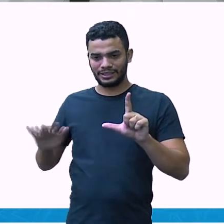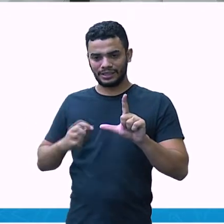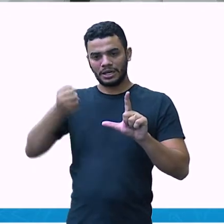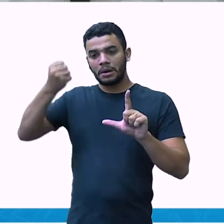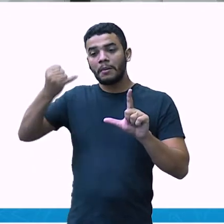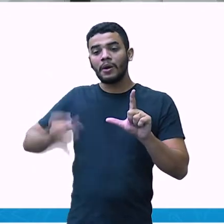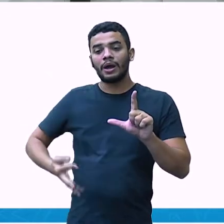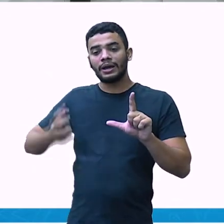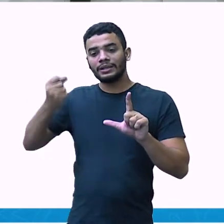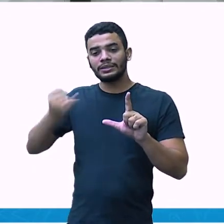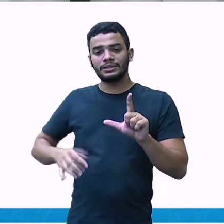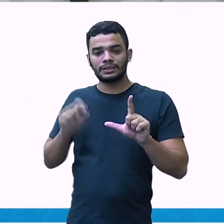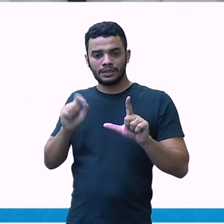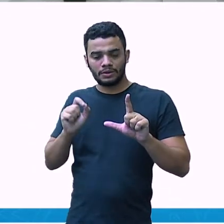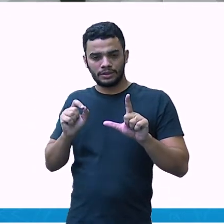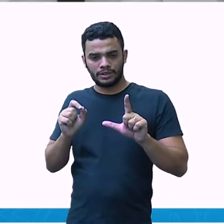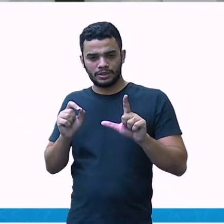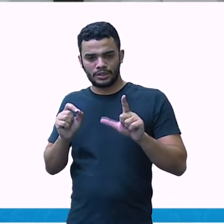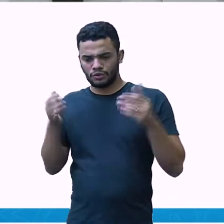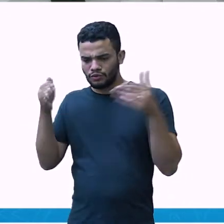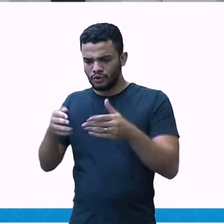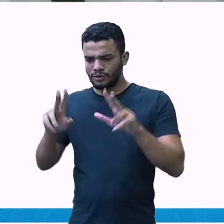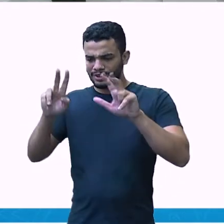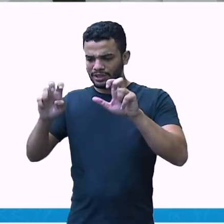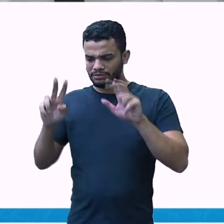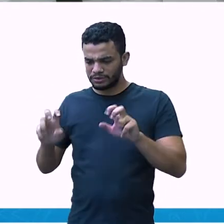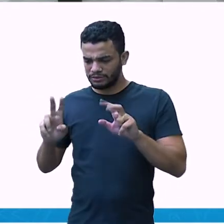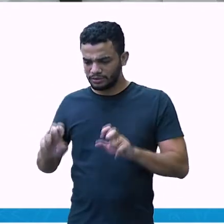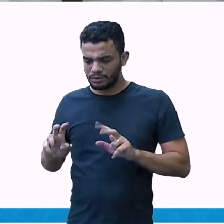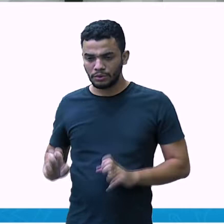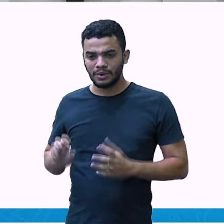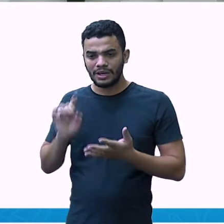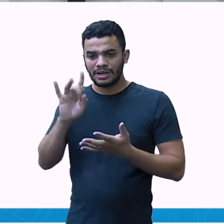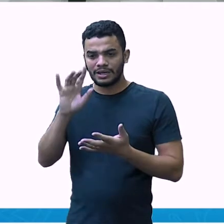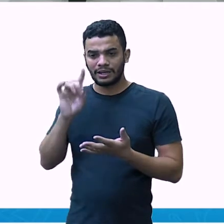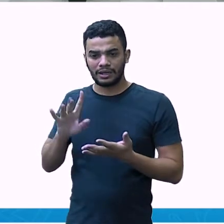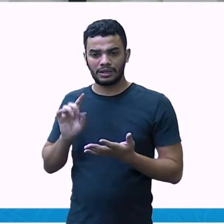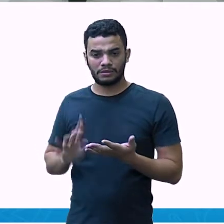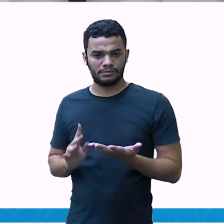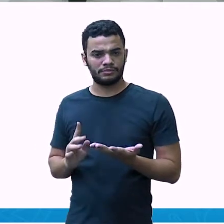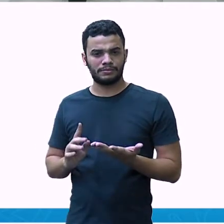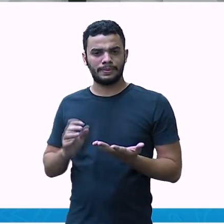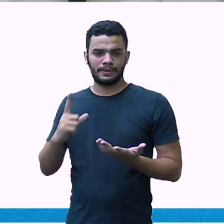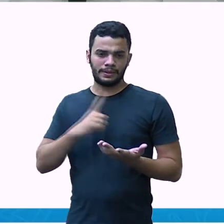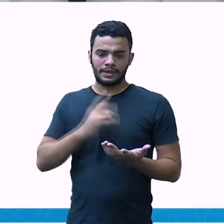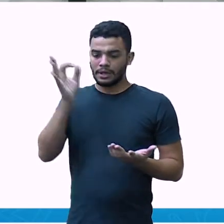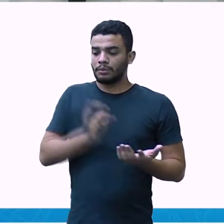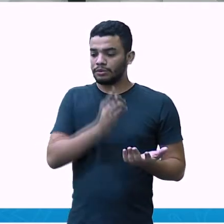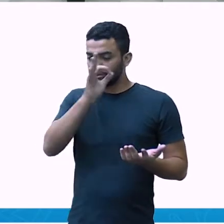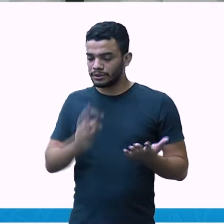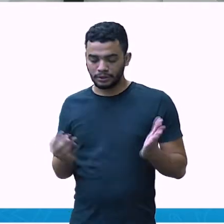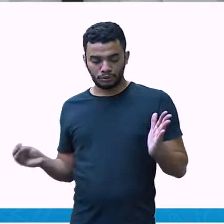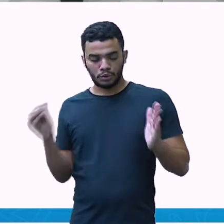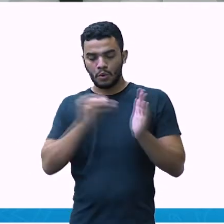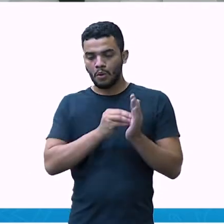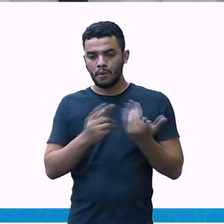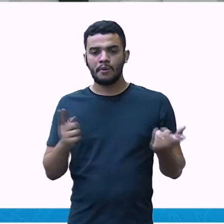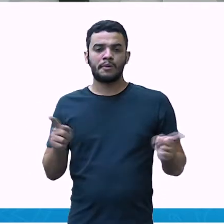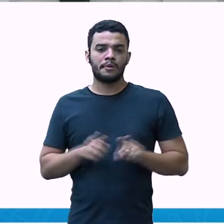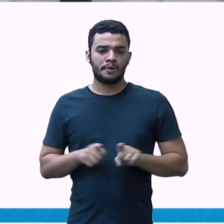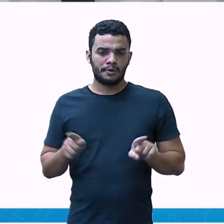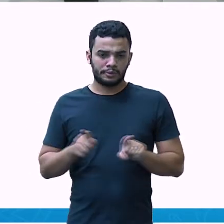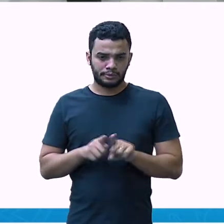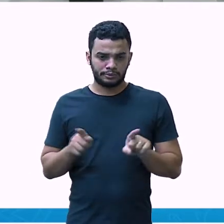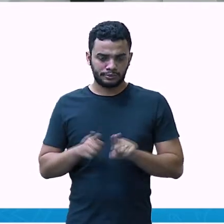que envolve cores, nós temos essa porcentagem. Lembrando que essa porcentagem ela é criada através